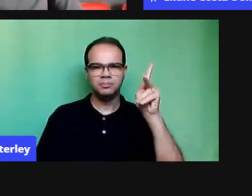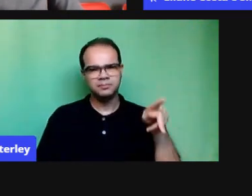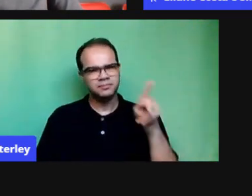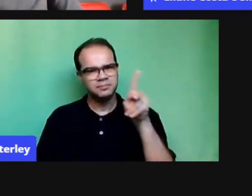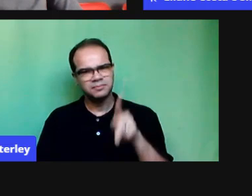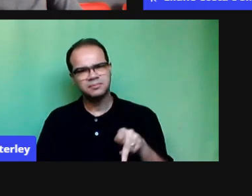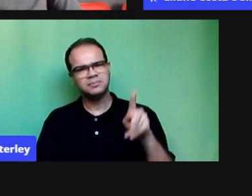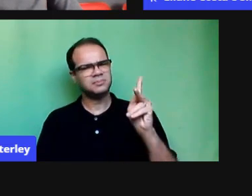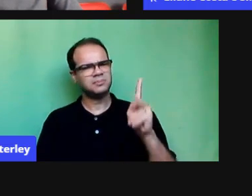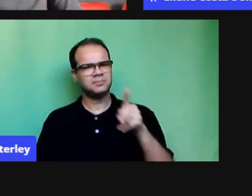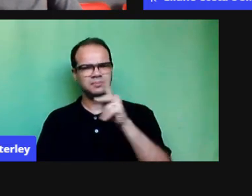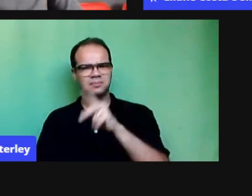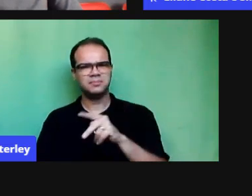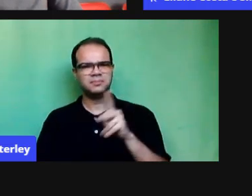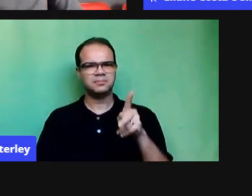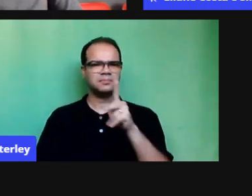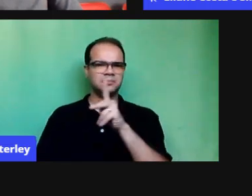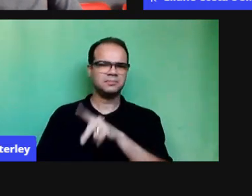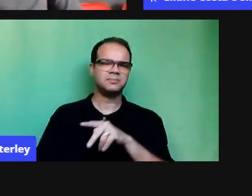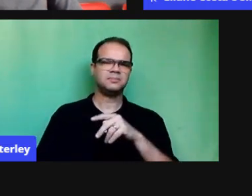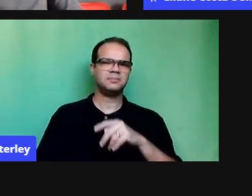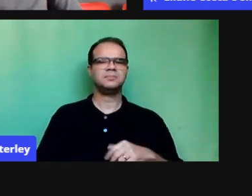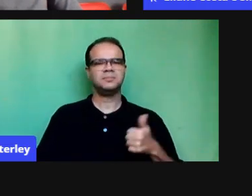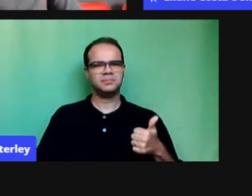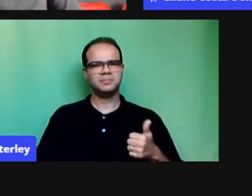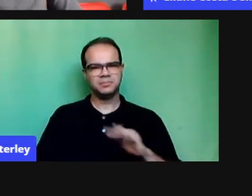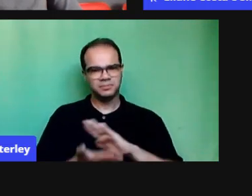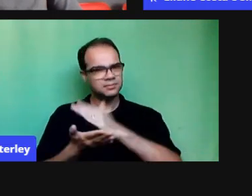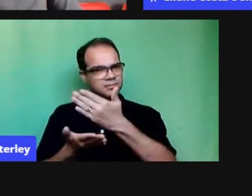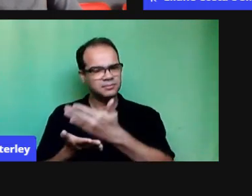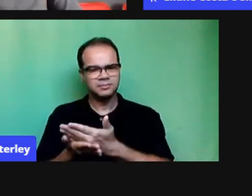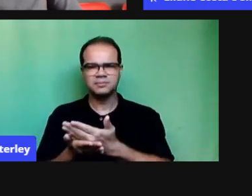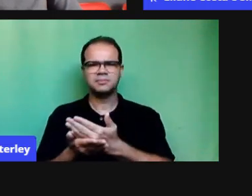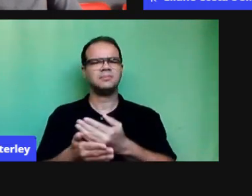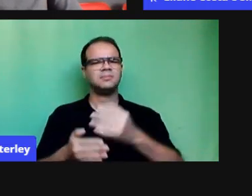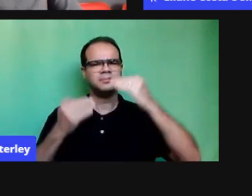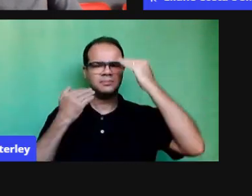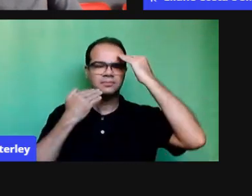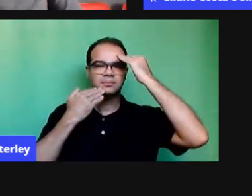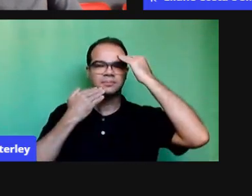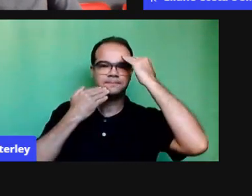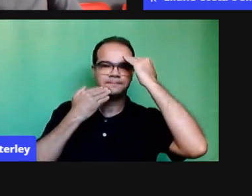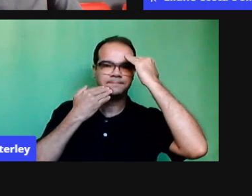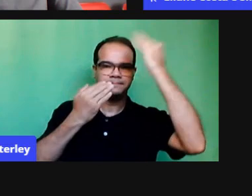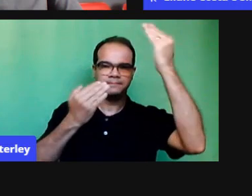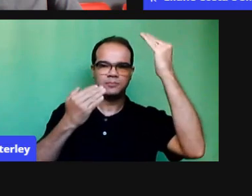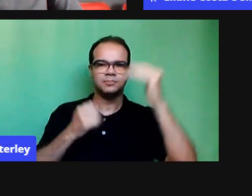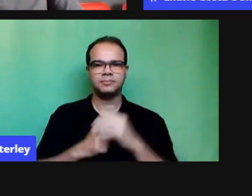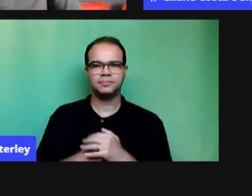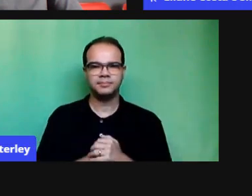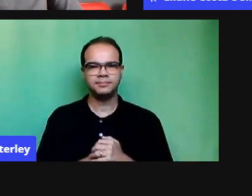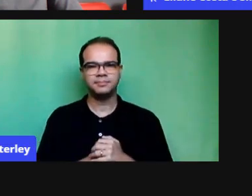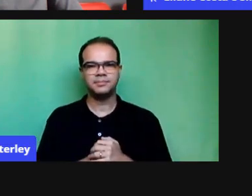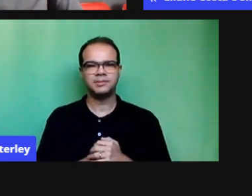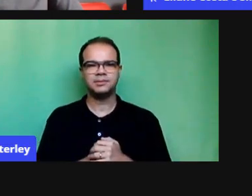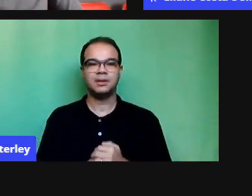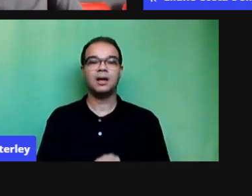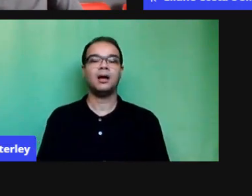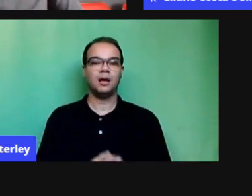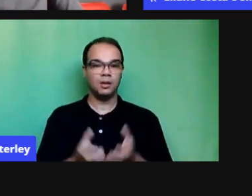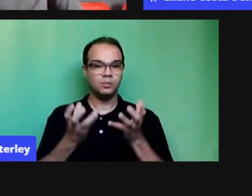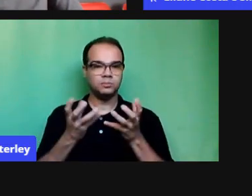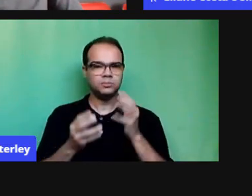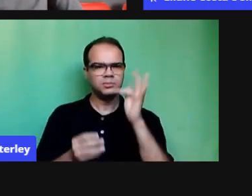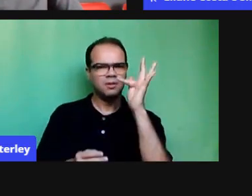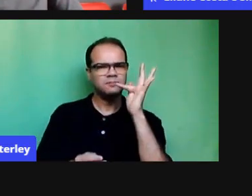professor Paulo, os intérpretes, por toda a contribuição. Eu gostaria que no futuro nós tivéssemos mais oportunidades para continuar